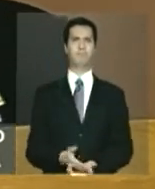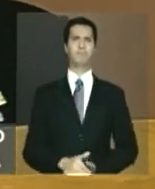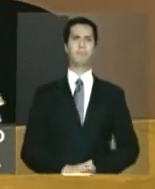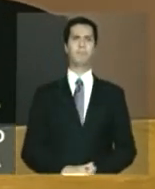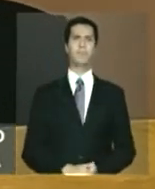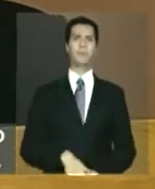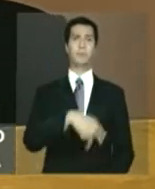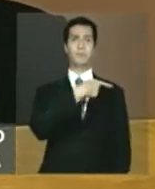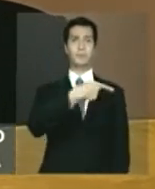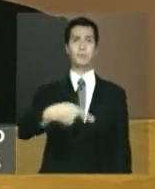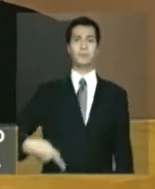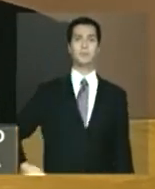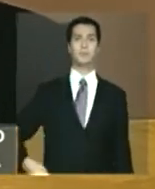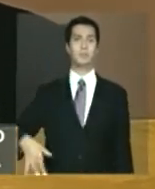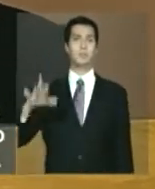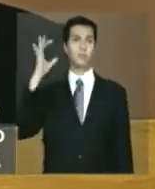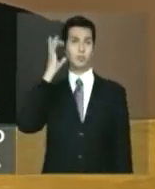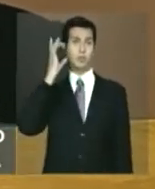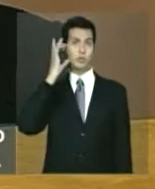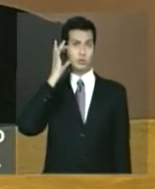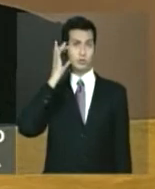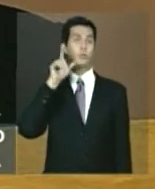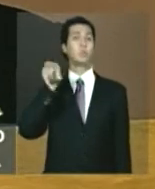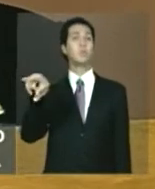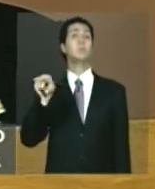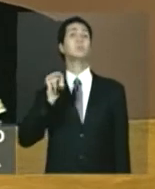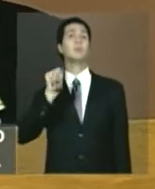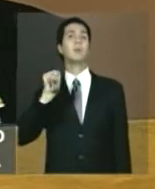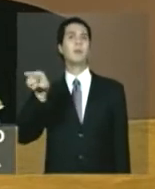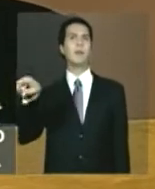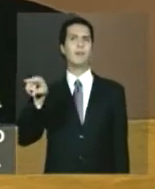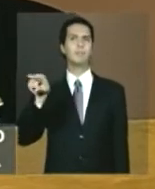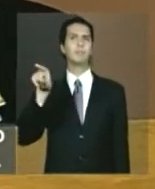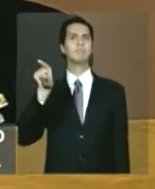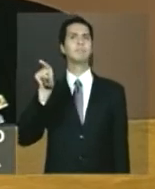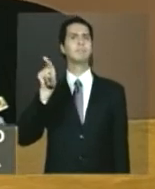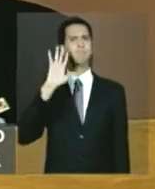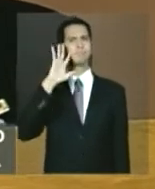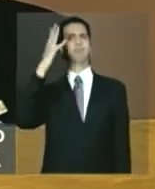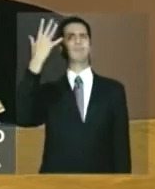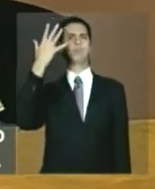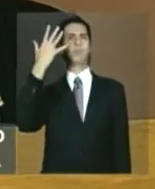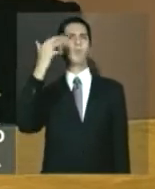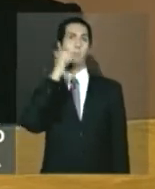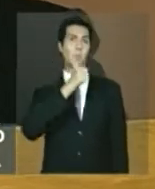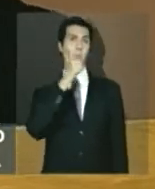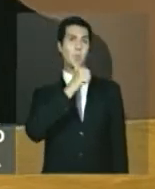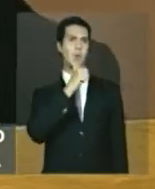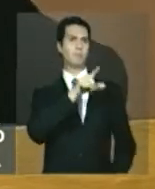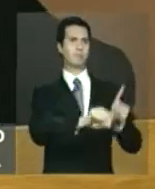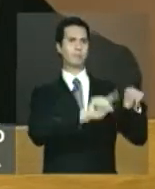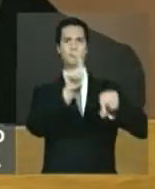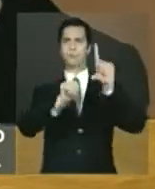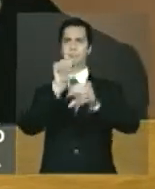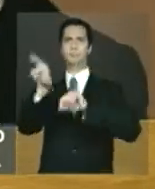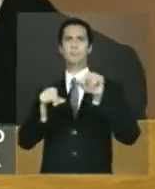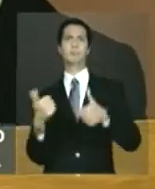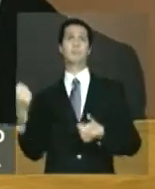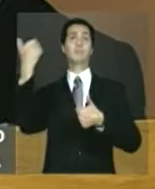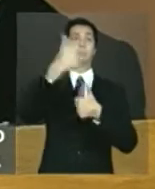presidenta Dilma ao alçar mulheres em cargos até então masculinos